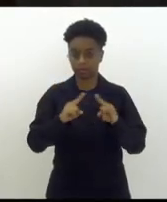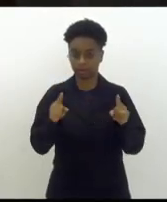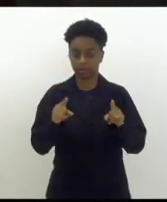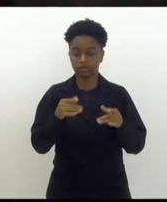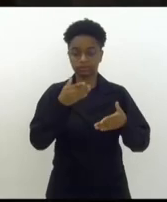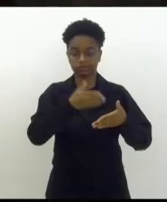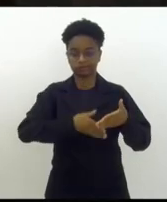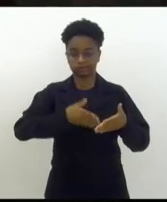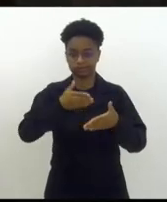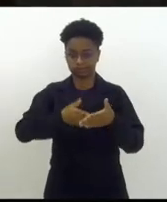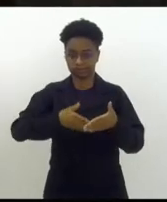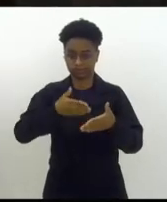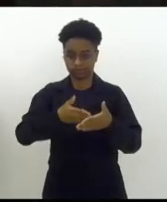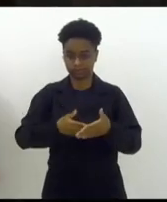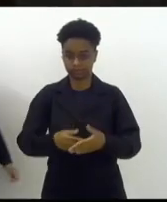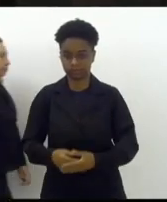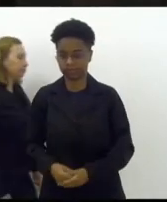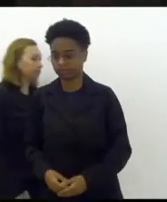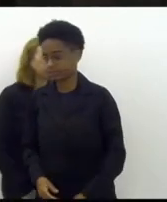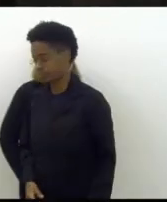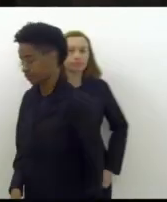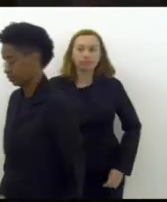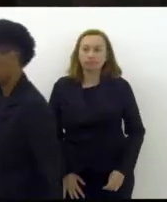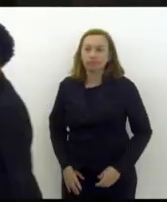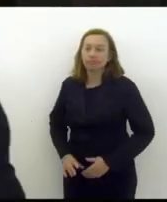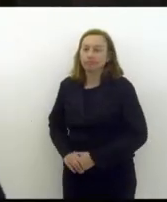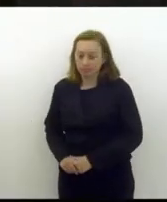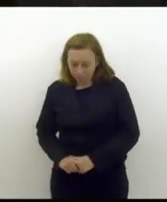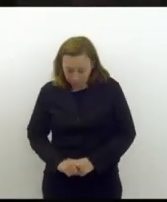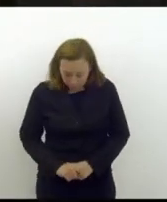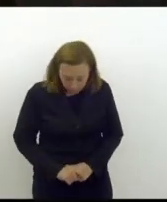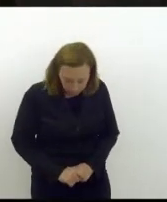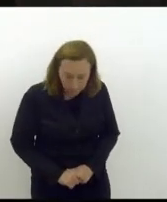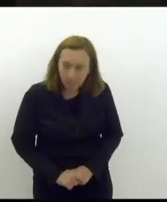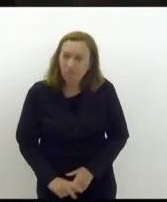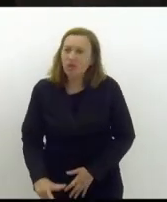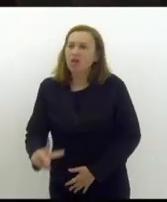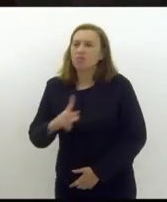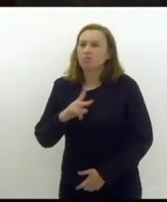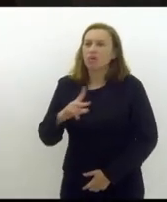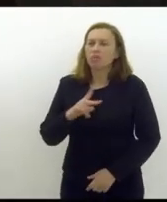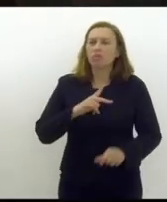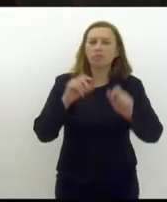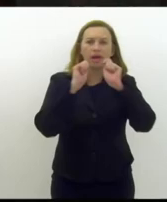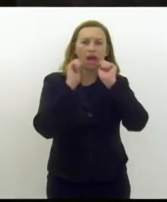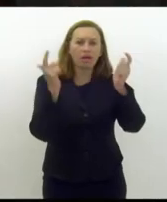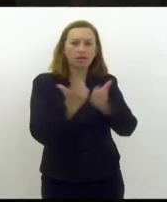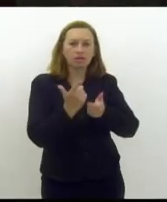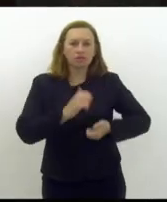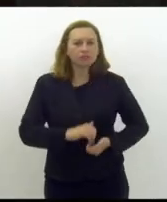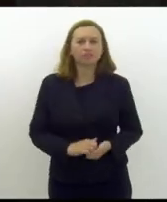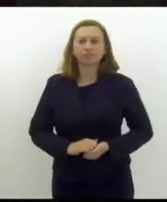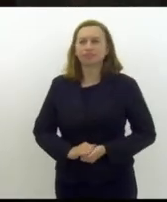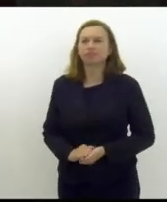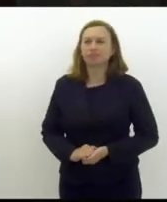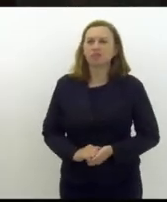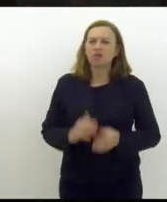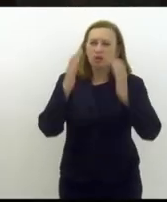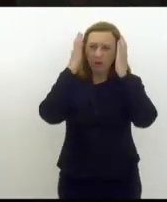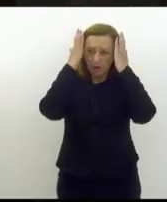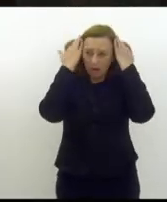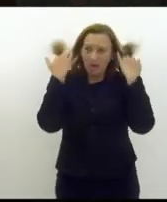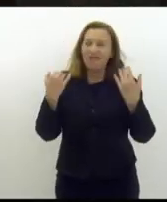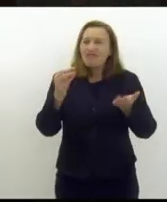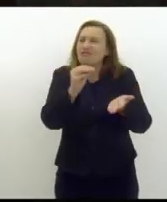limitado ilimitado por uma liberalidade da própria Assembleia Legislativa por uma falta